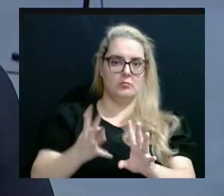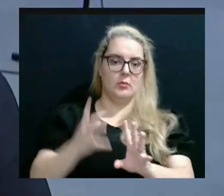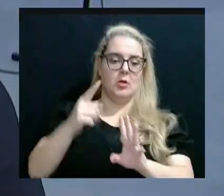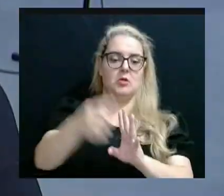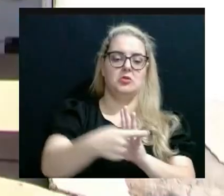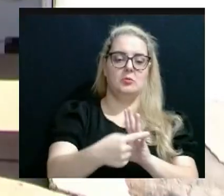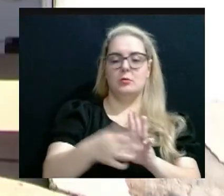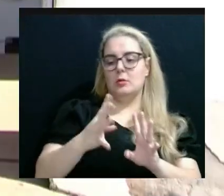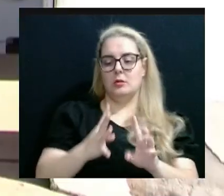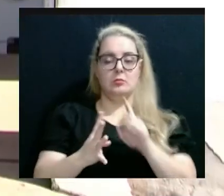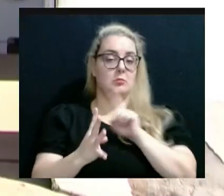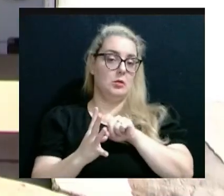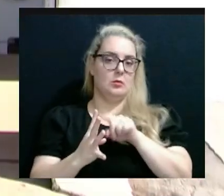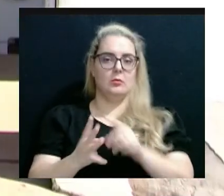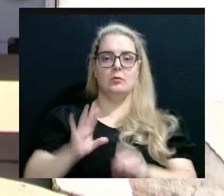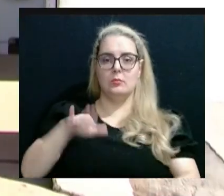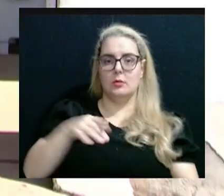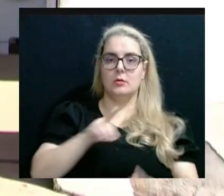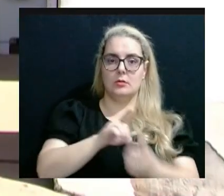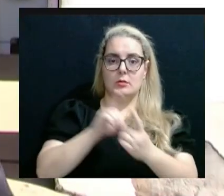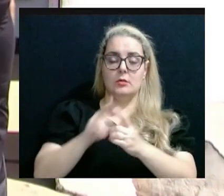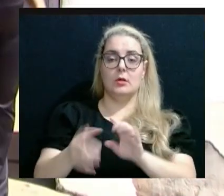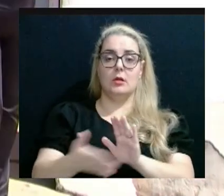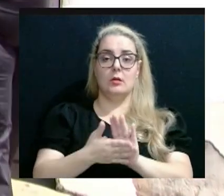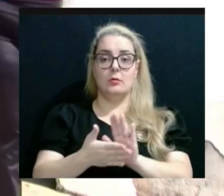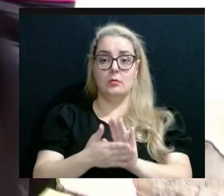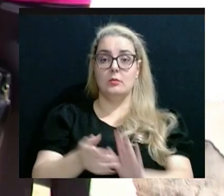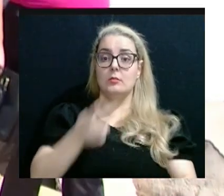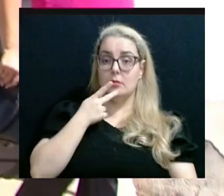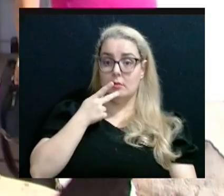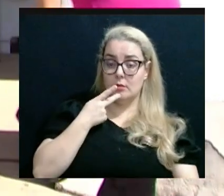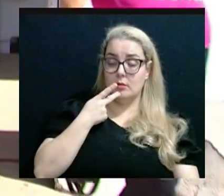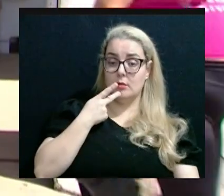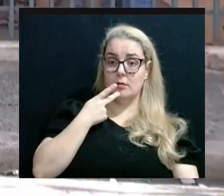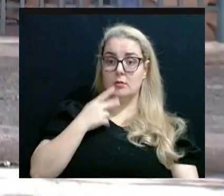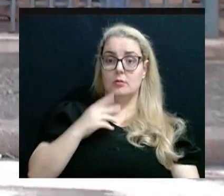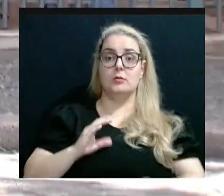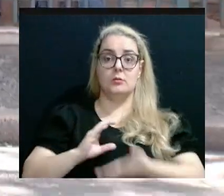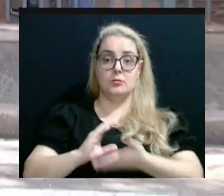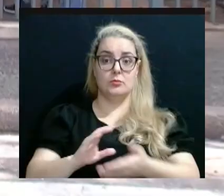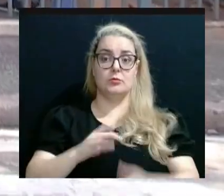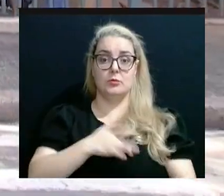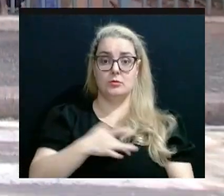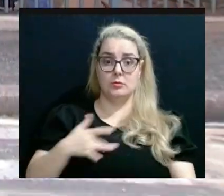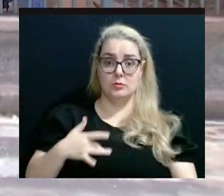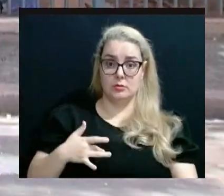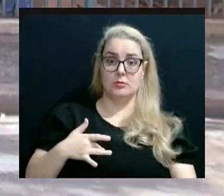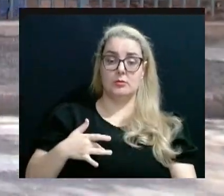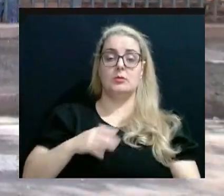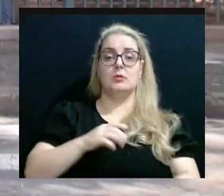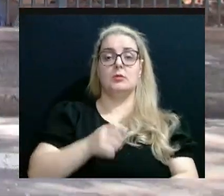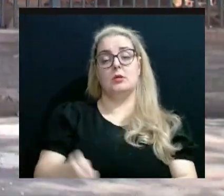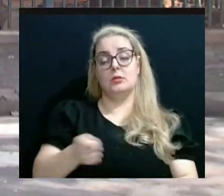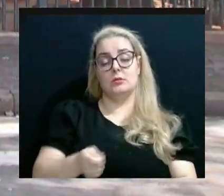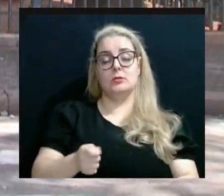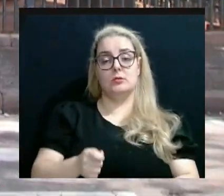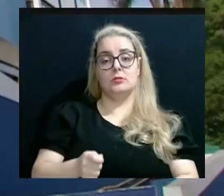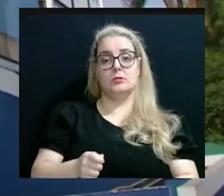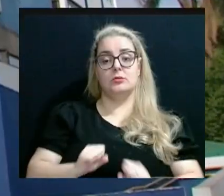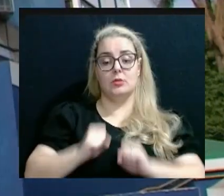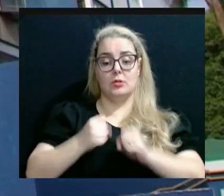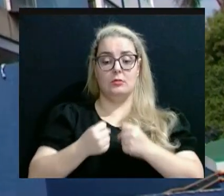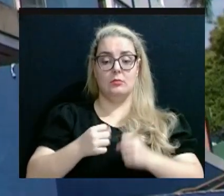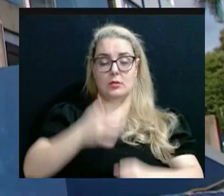será atendida. A proposta relata ainda que os conselhos de saúde e as associações de defesa dos